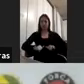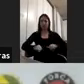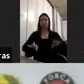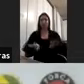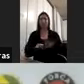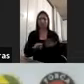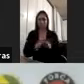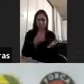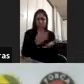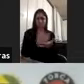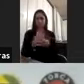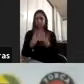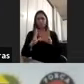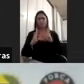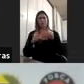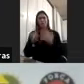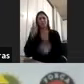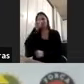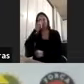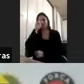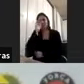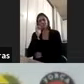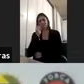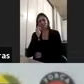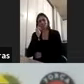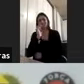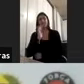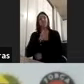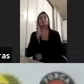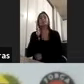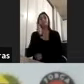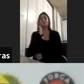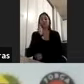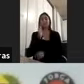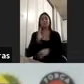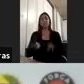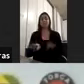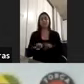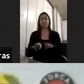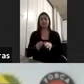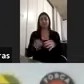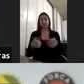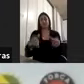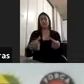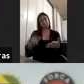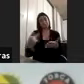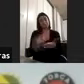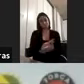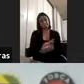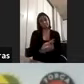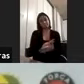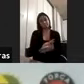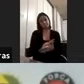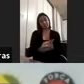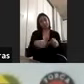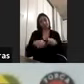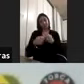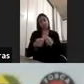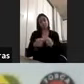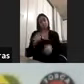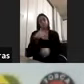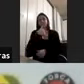caindo, né? Ela não estava no lugar errado, como você falou, e ela caiu e machucou o braço. Então, assim, todas as coisas que você comenta em